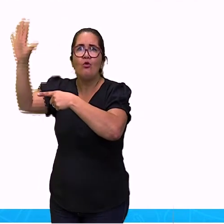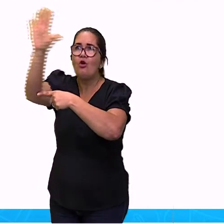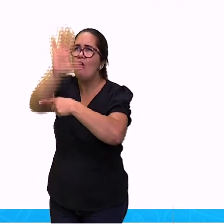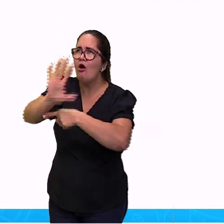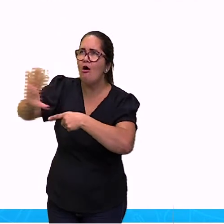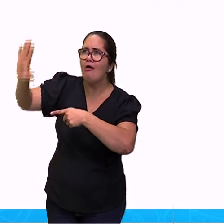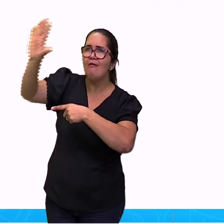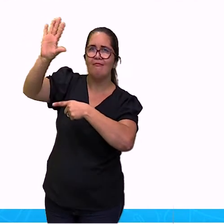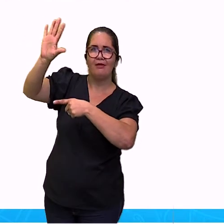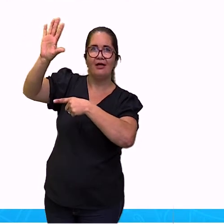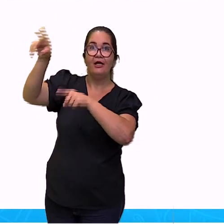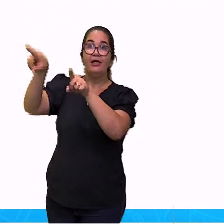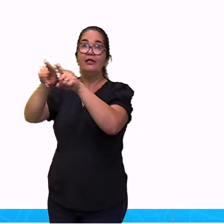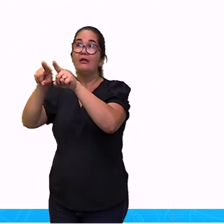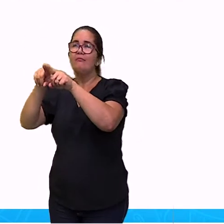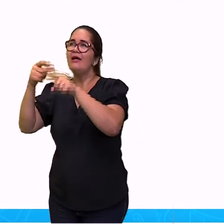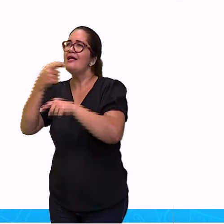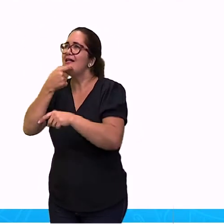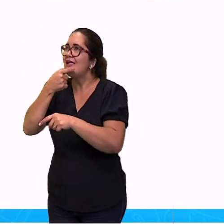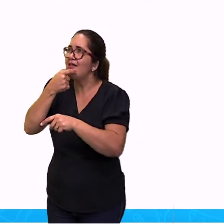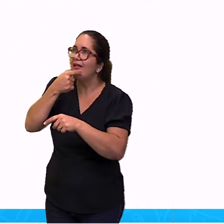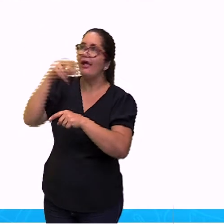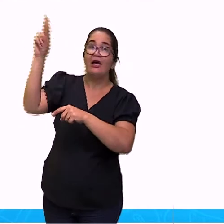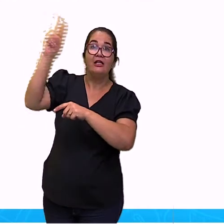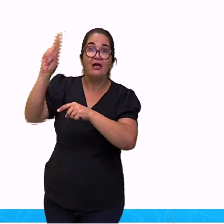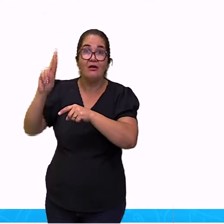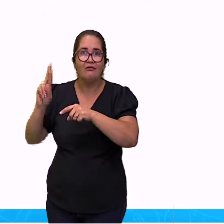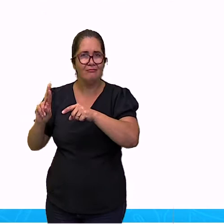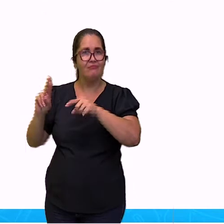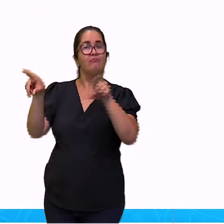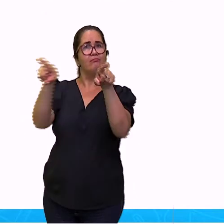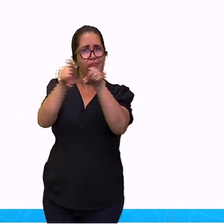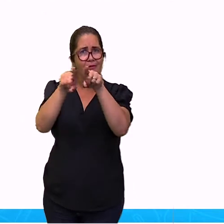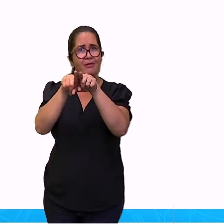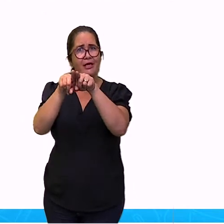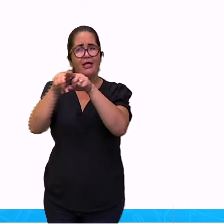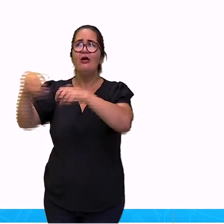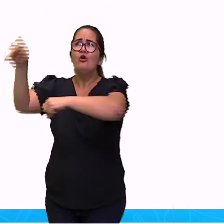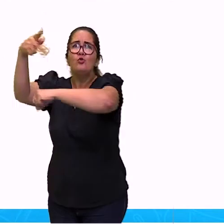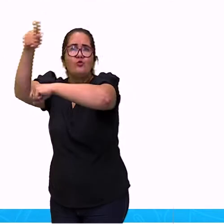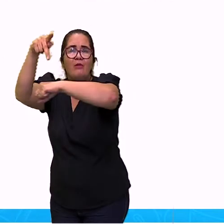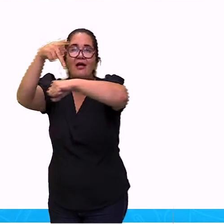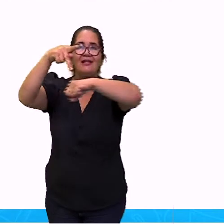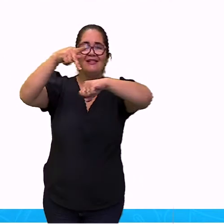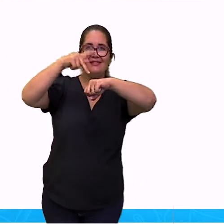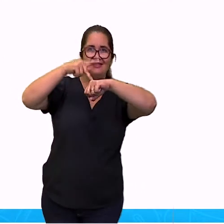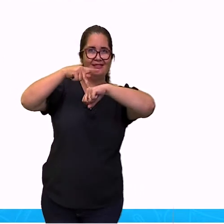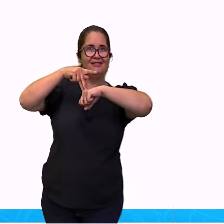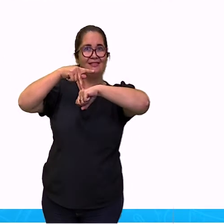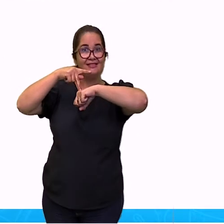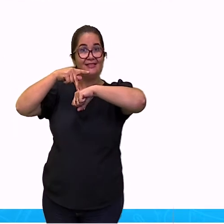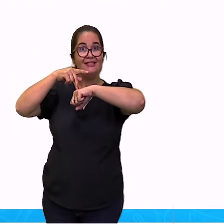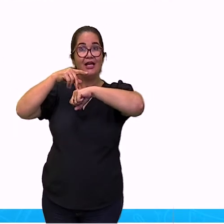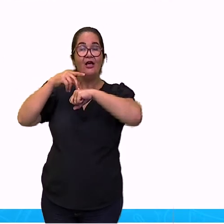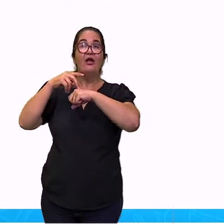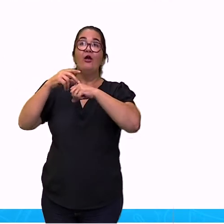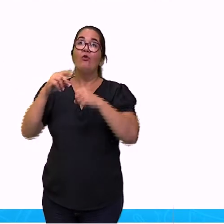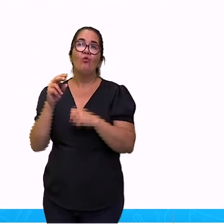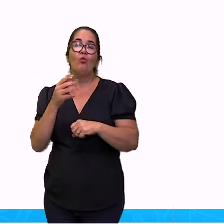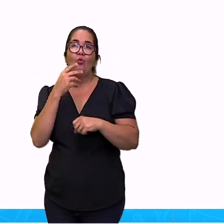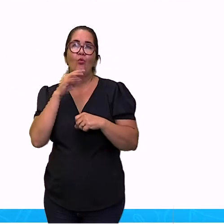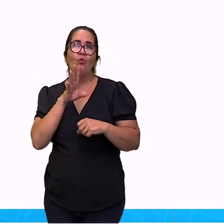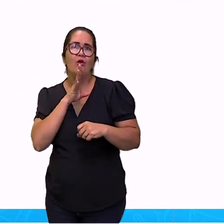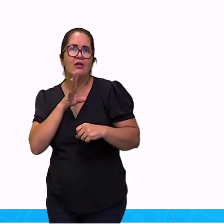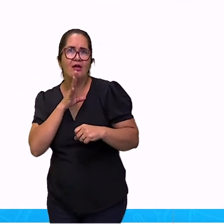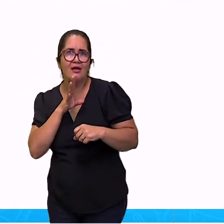estão, né, por dentro de todas as mudanças que acontecem dentro da história, dentro da arte. O berço, né, dessa